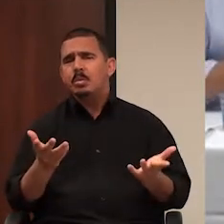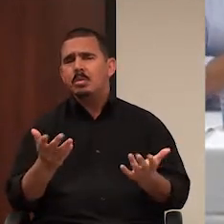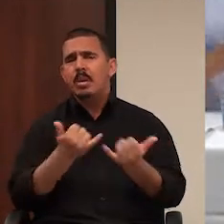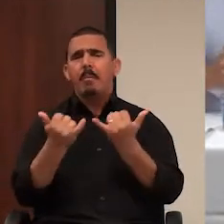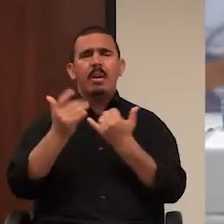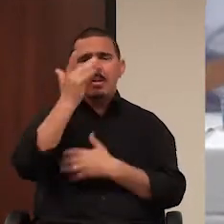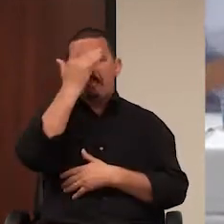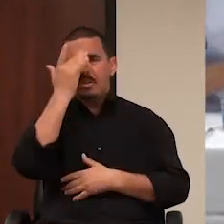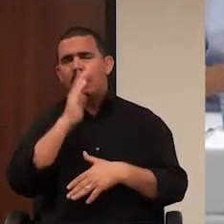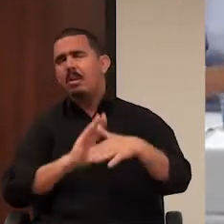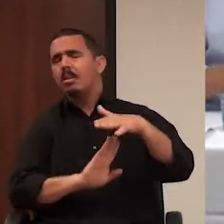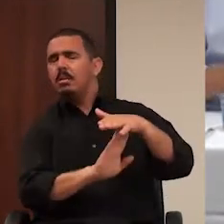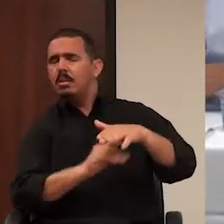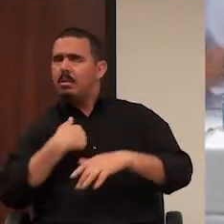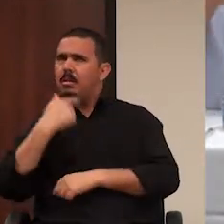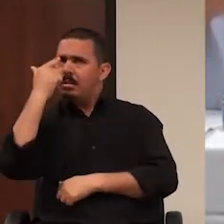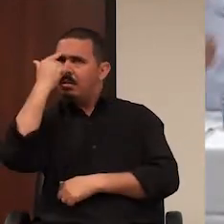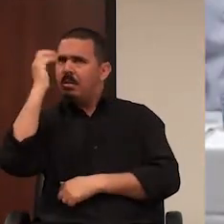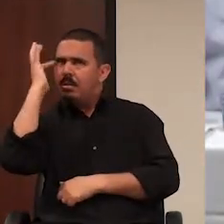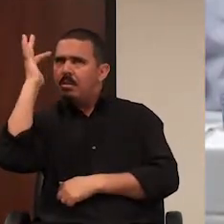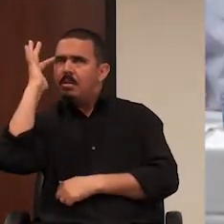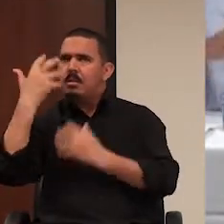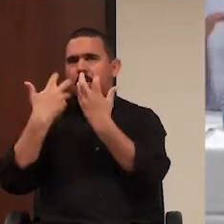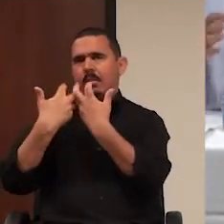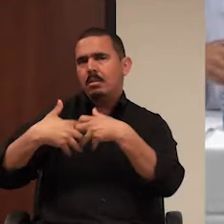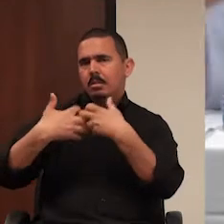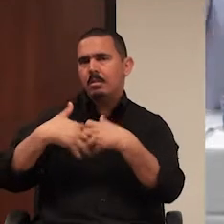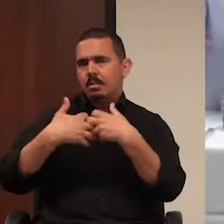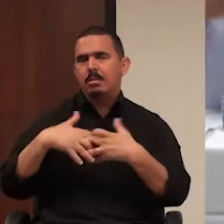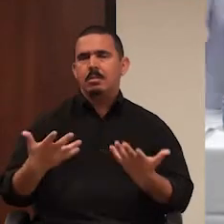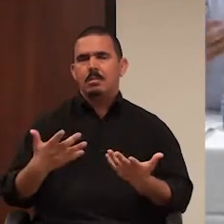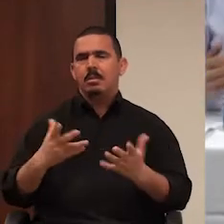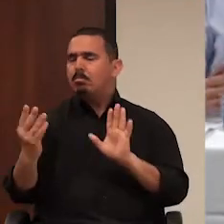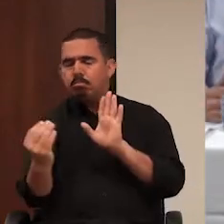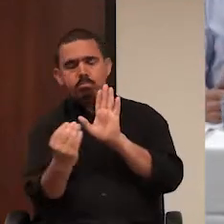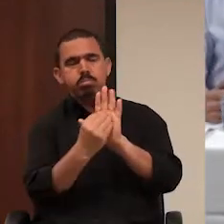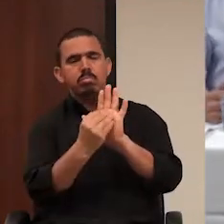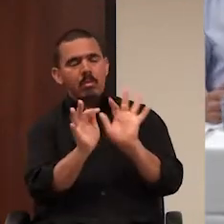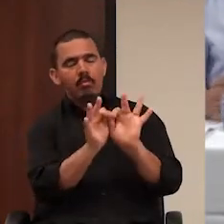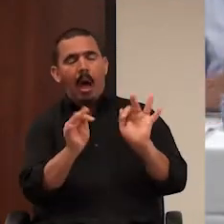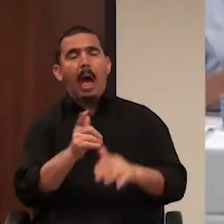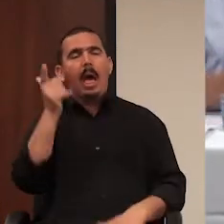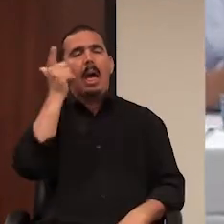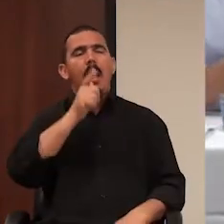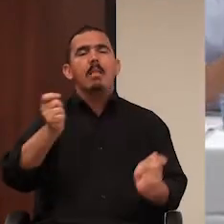para o que isso significa. Né? Enfim, mas tem que ter essa frase lá. E tendo essa frase basta porque você começa um processo de